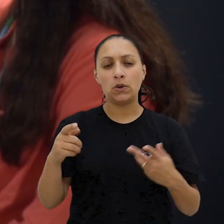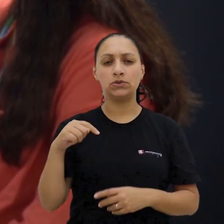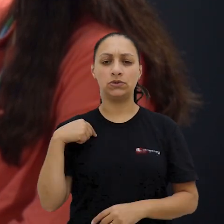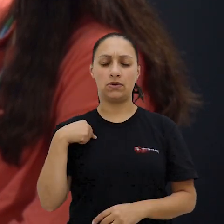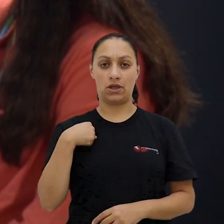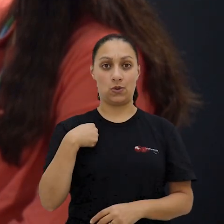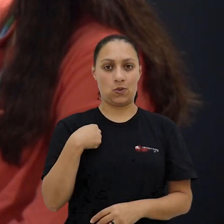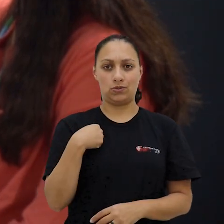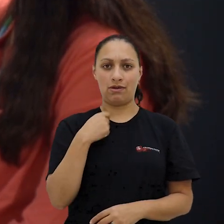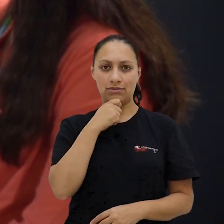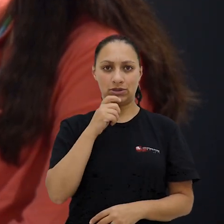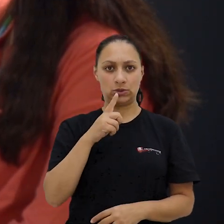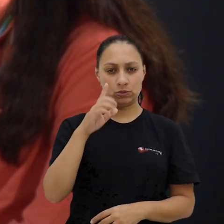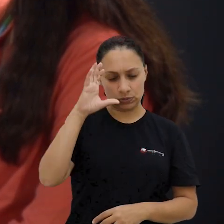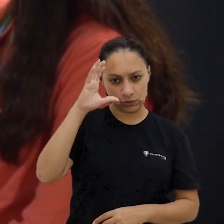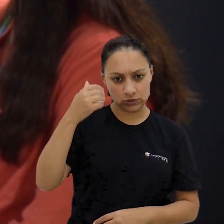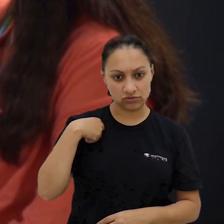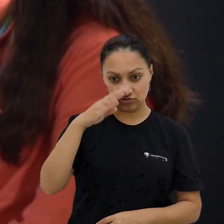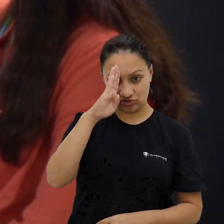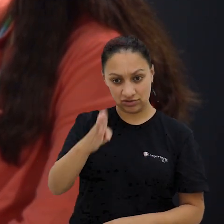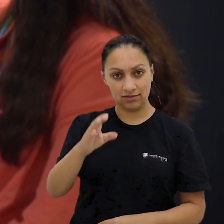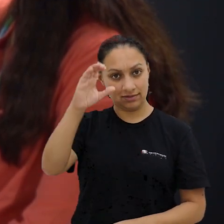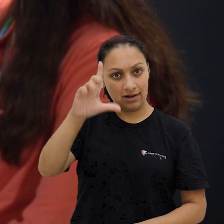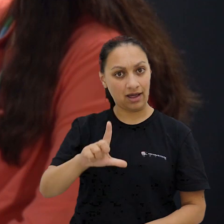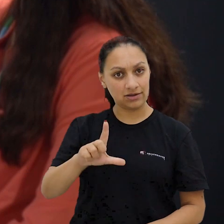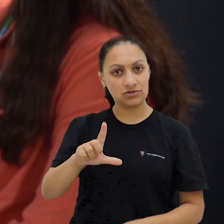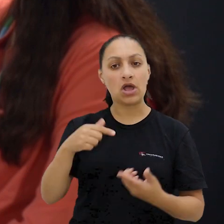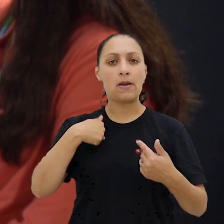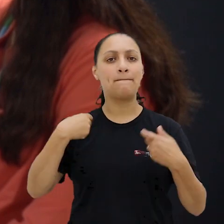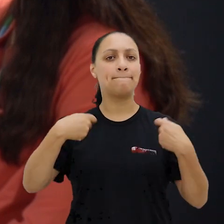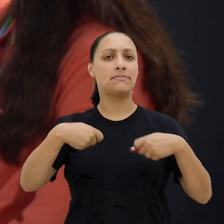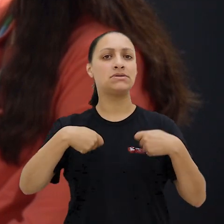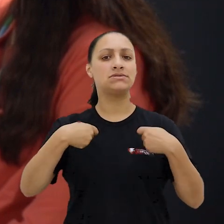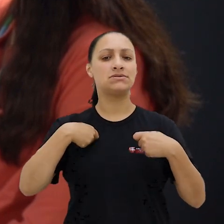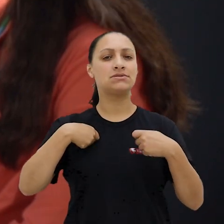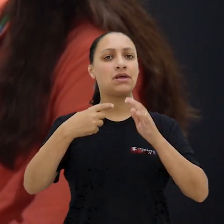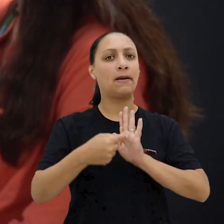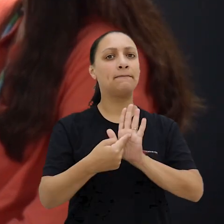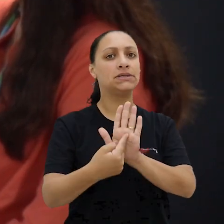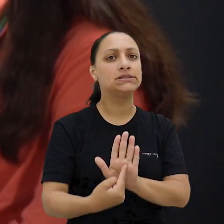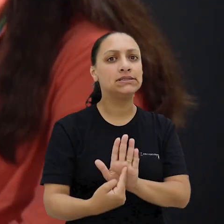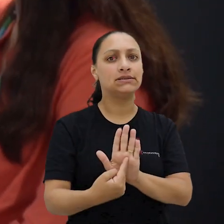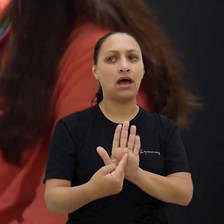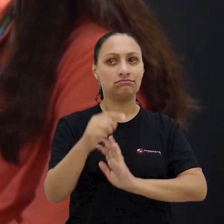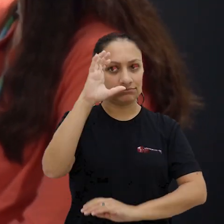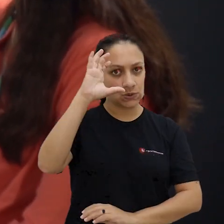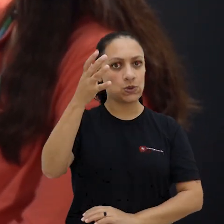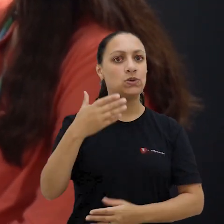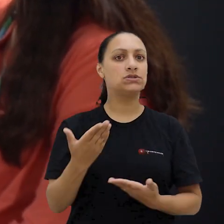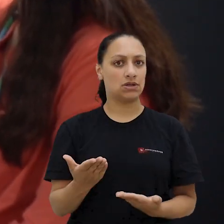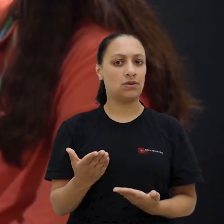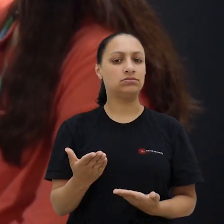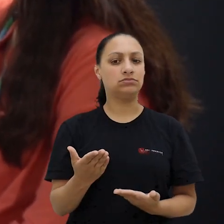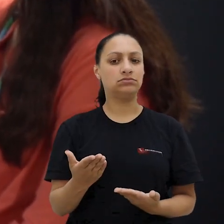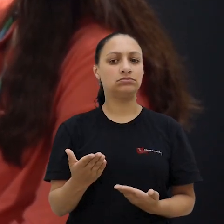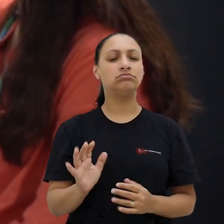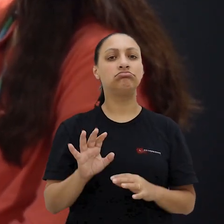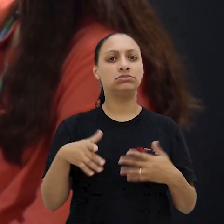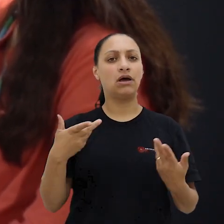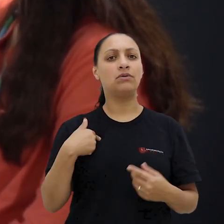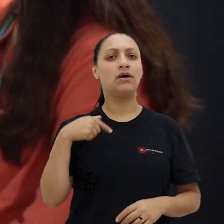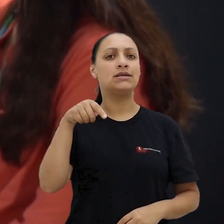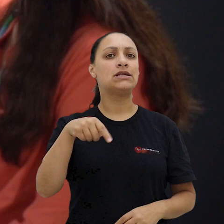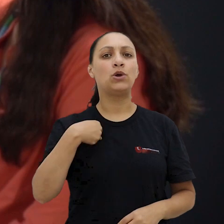eu não sou a solução direta para o meu cliente, eu preciso apresentar para ele uma solução. Exatamente. Então, olha,